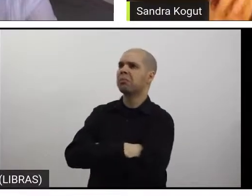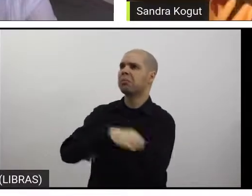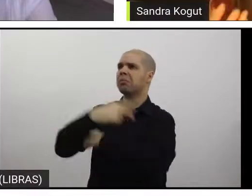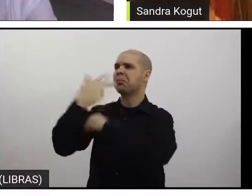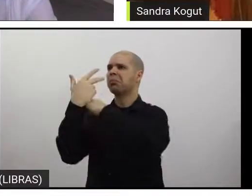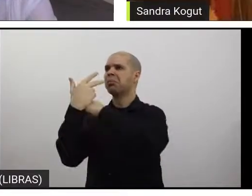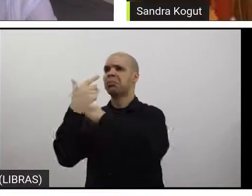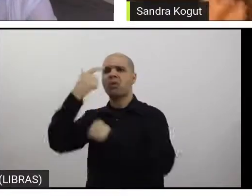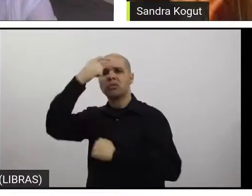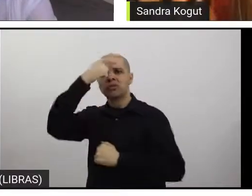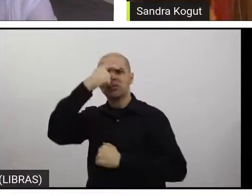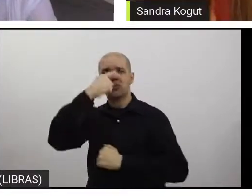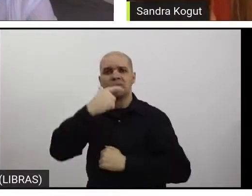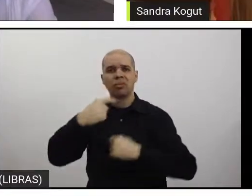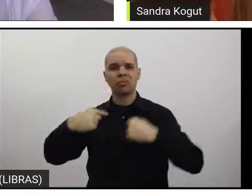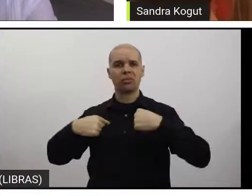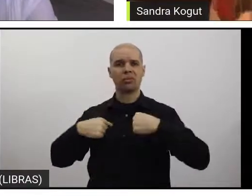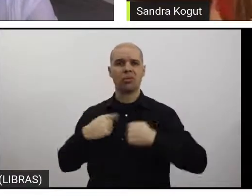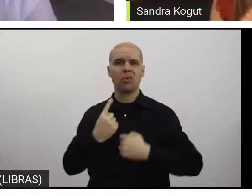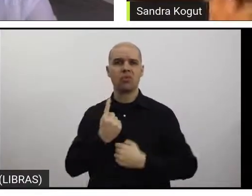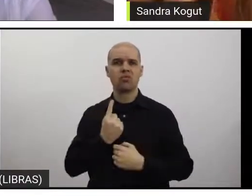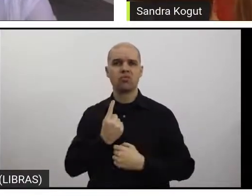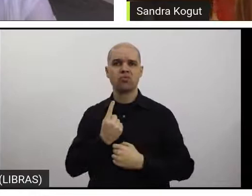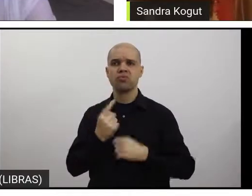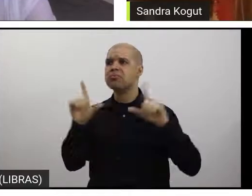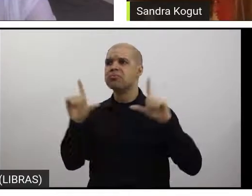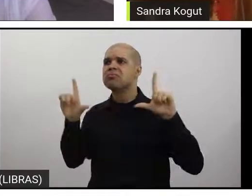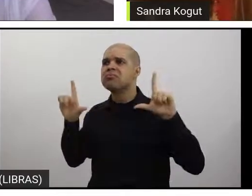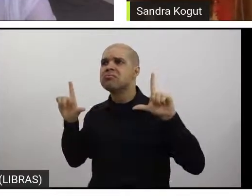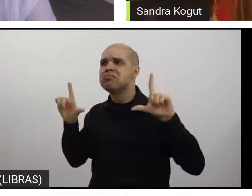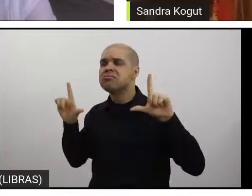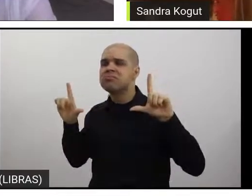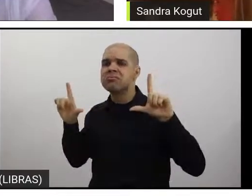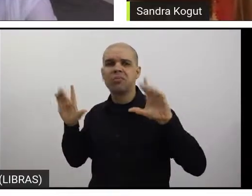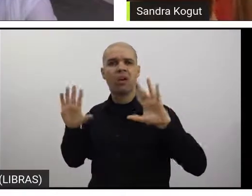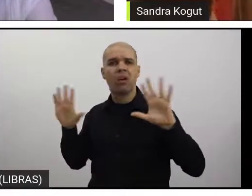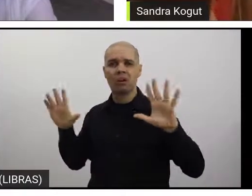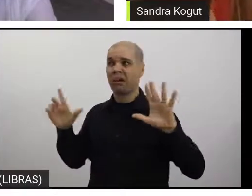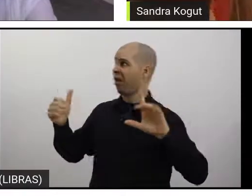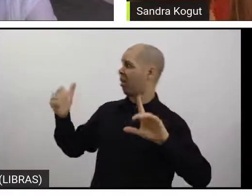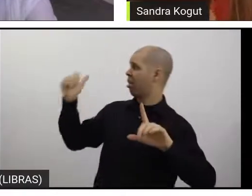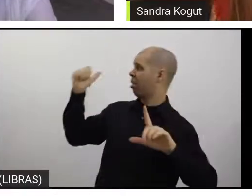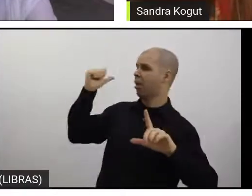se a única paisagem fosse o rosto. O rosto é a melhor paisagem.